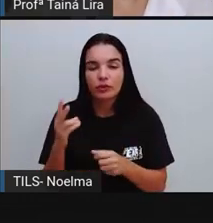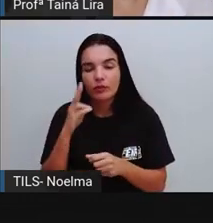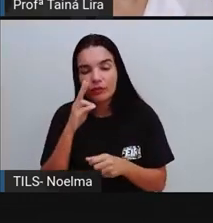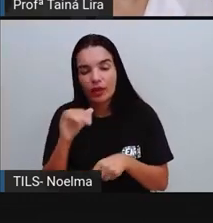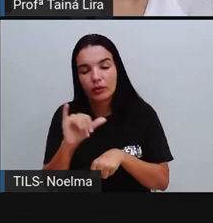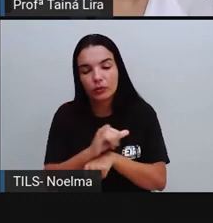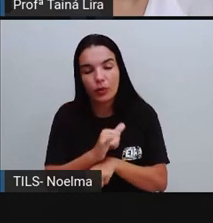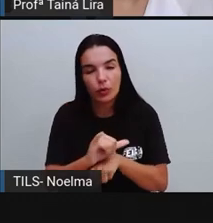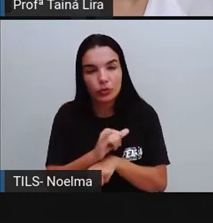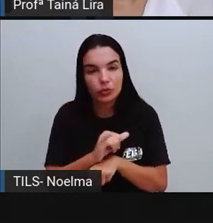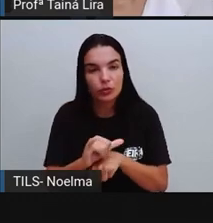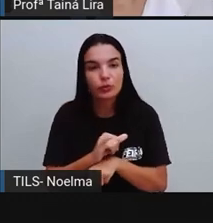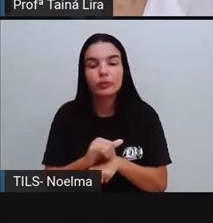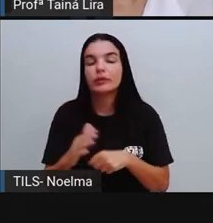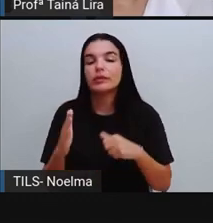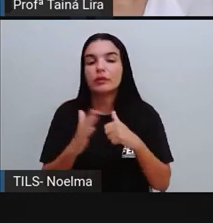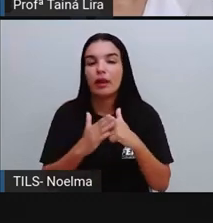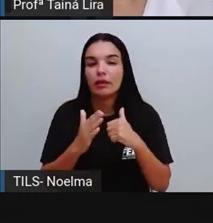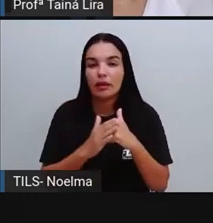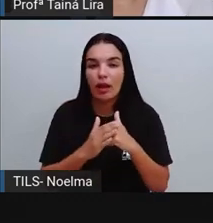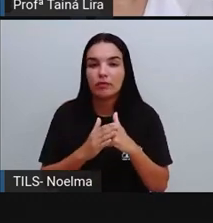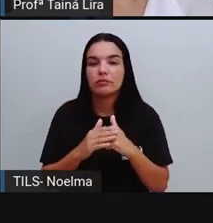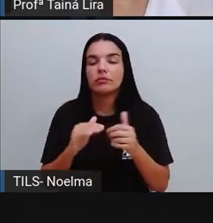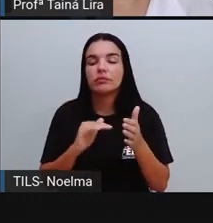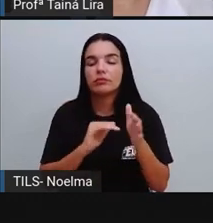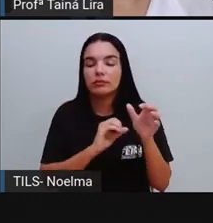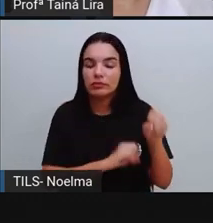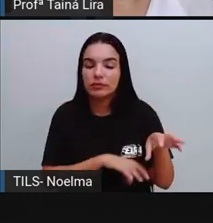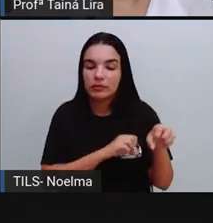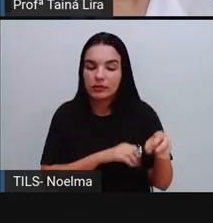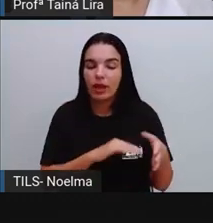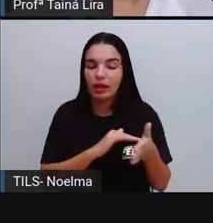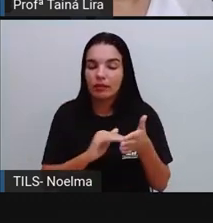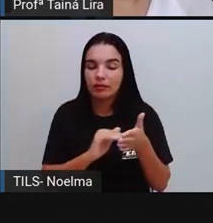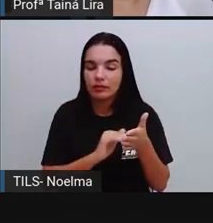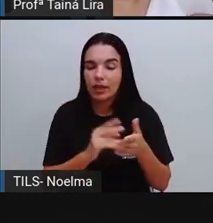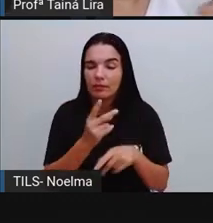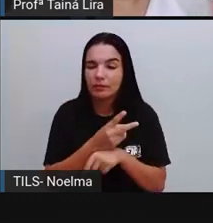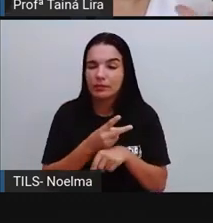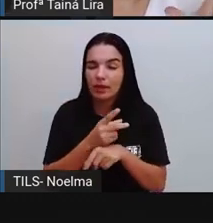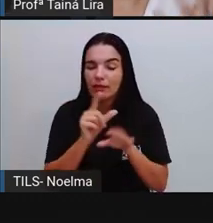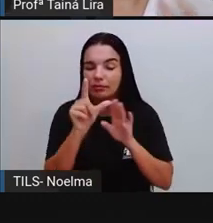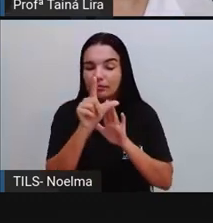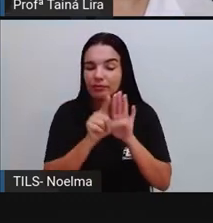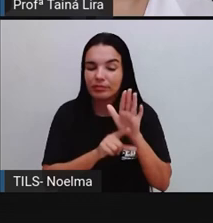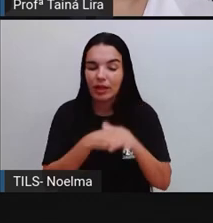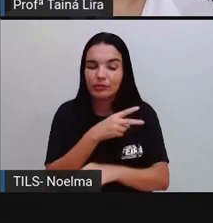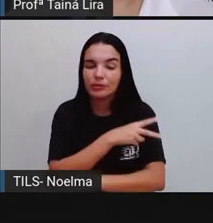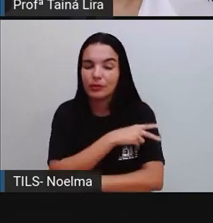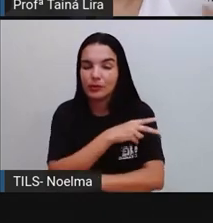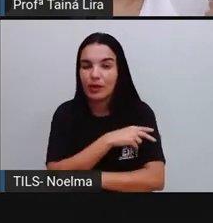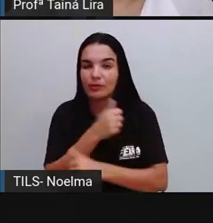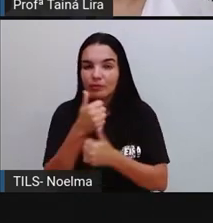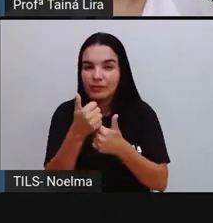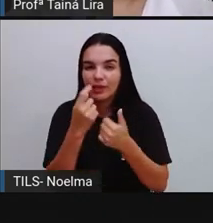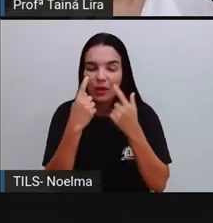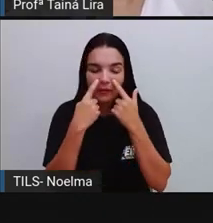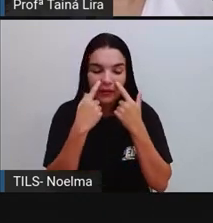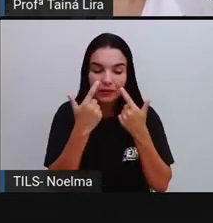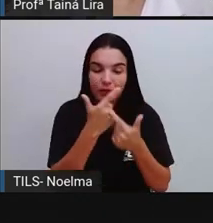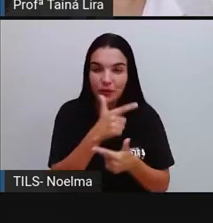canal, no YouTube, tá? No canal da Secretaria de Educação. Procura a playlist do segundo ano, assiste a aula